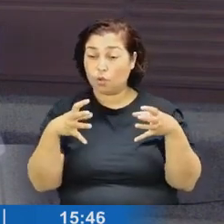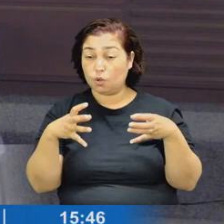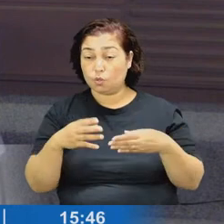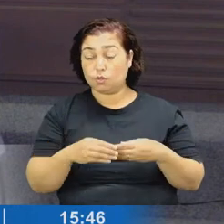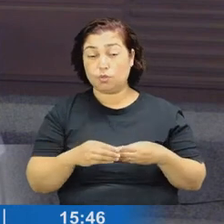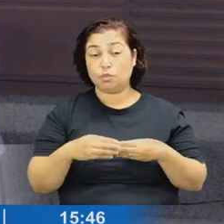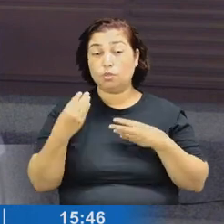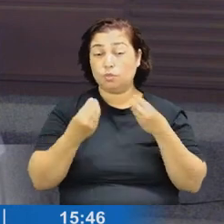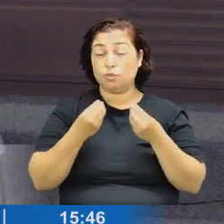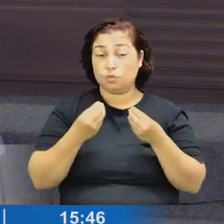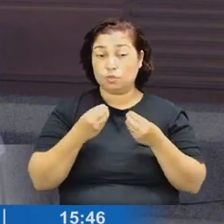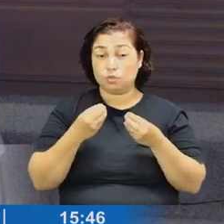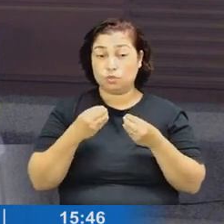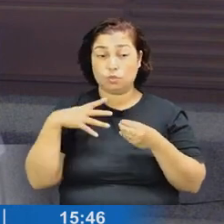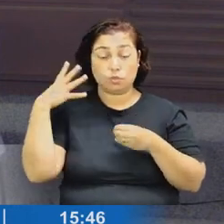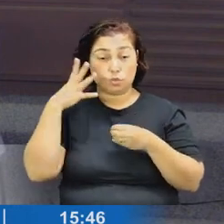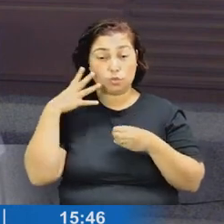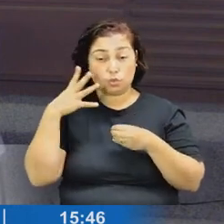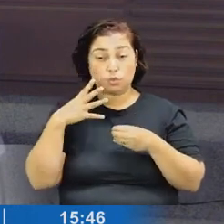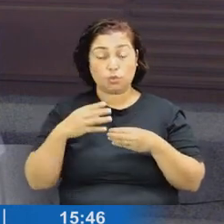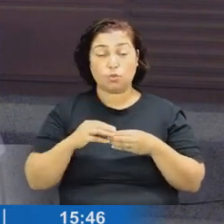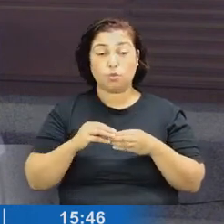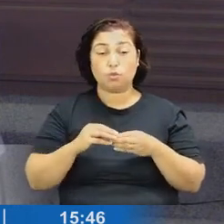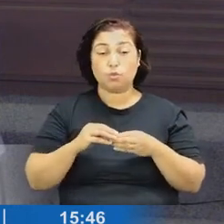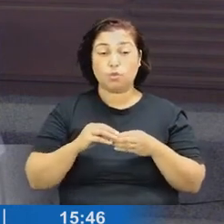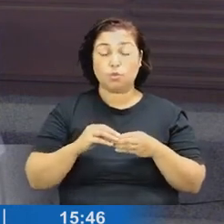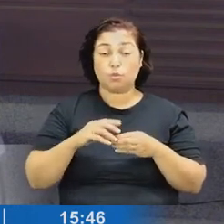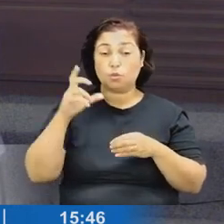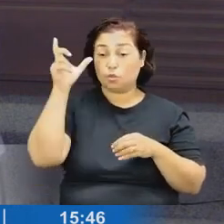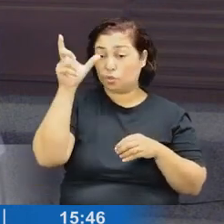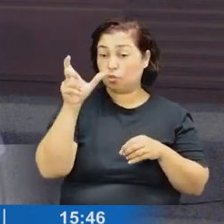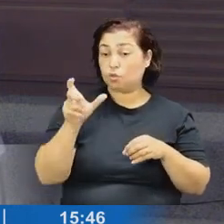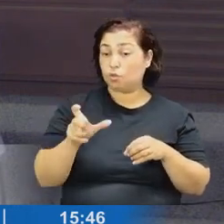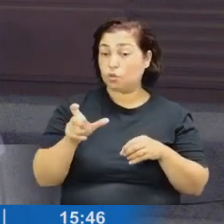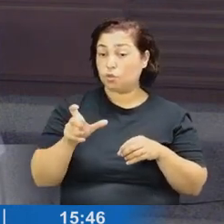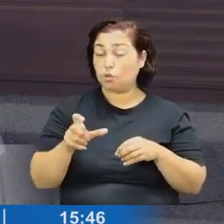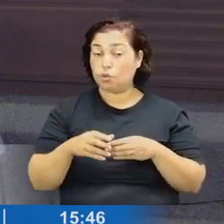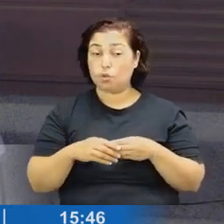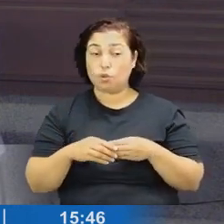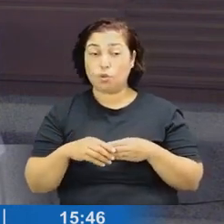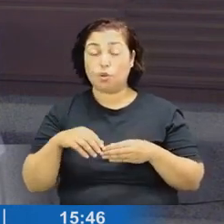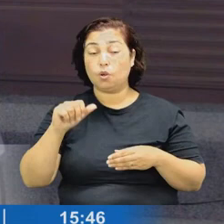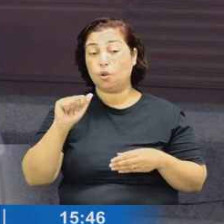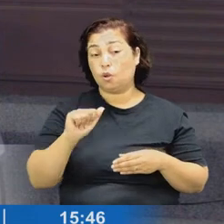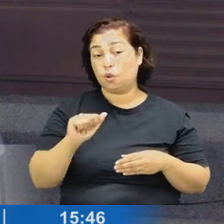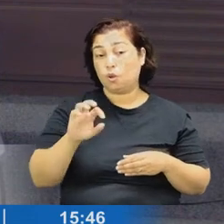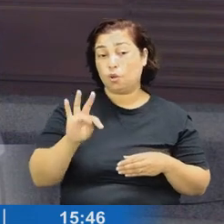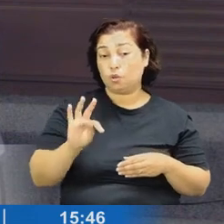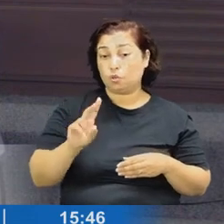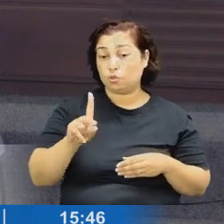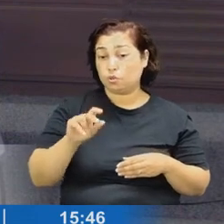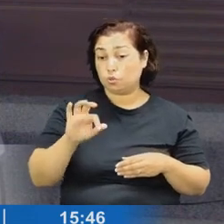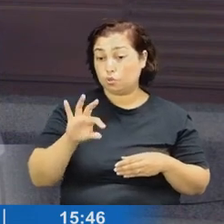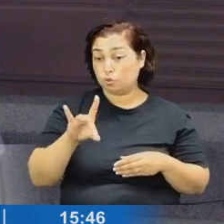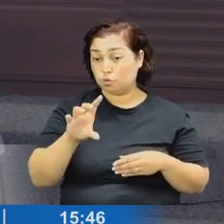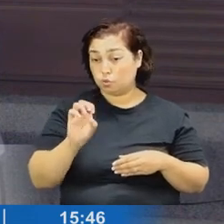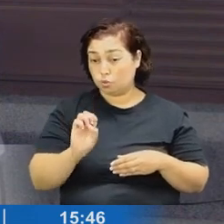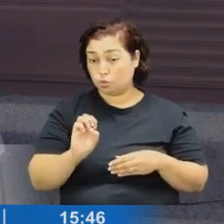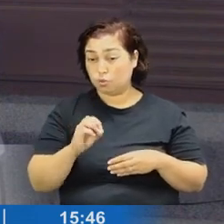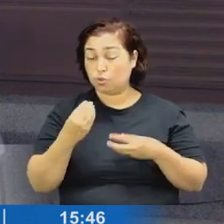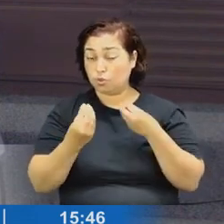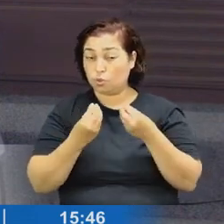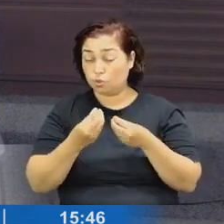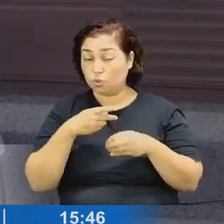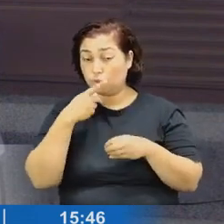o debate muitas vezes o debate ele é um desfile de personalidades é um desfile de comportamento de atitudes não é muito que se fala né